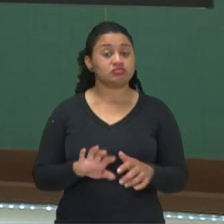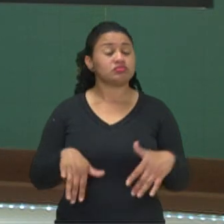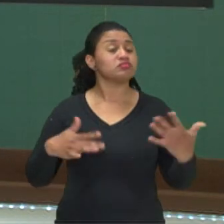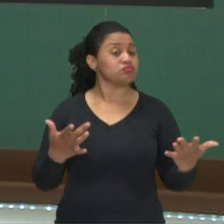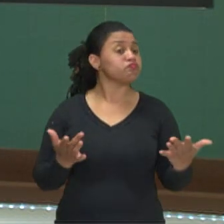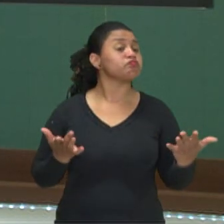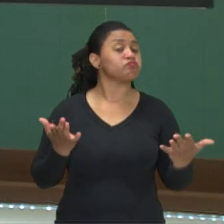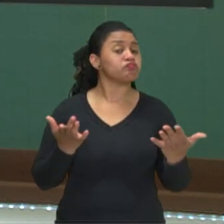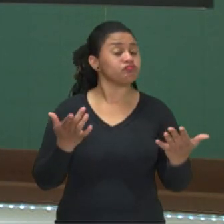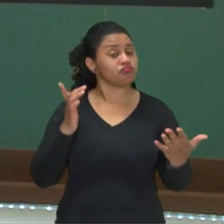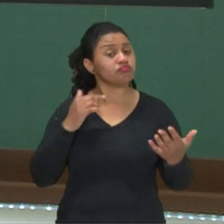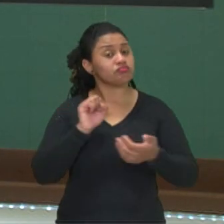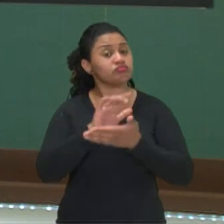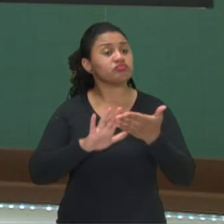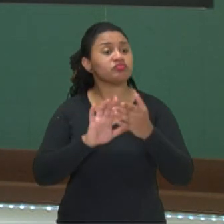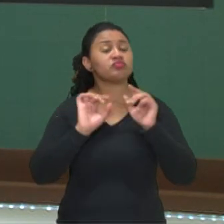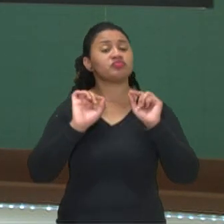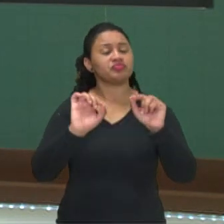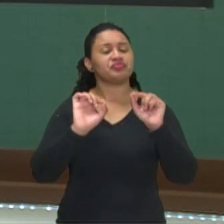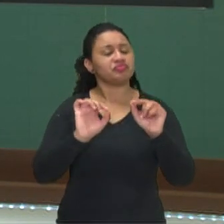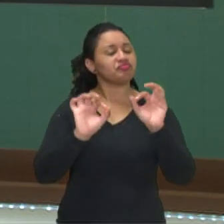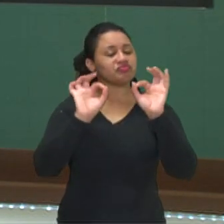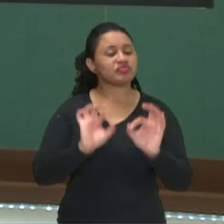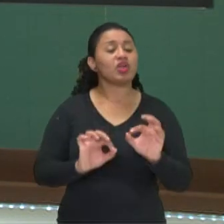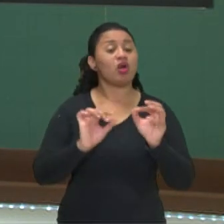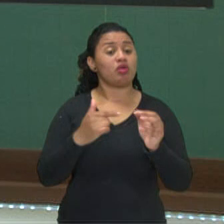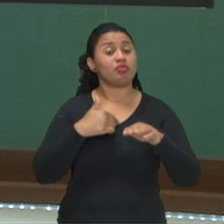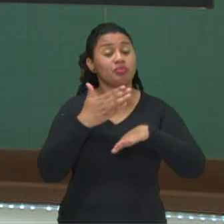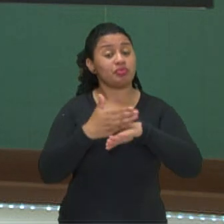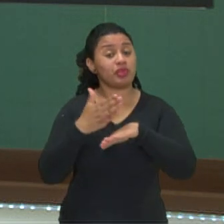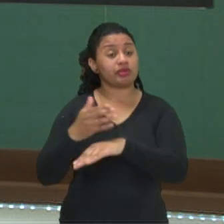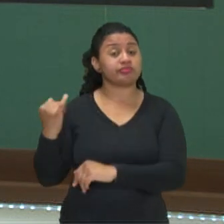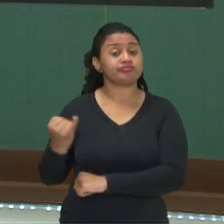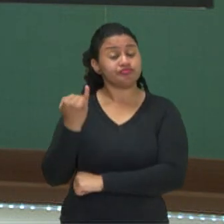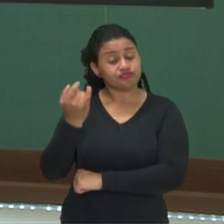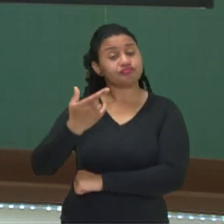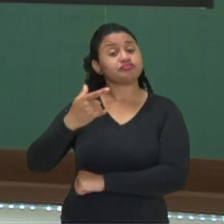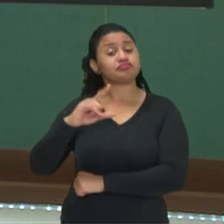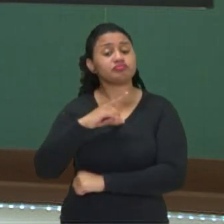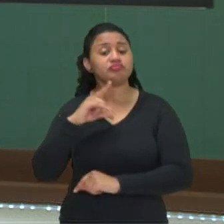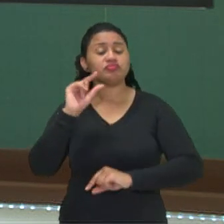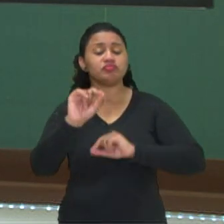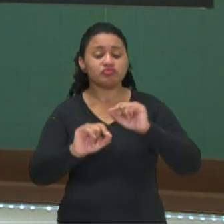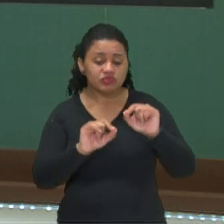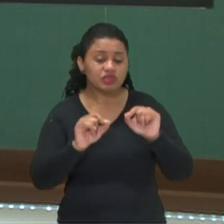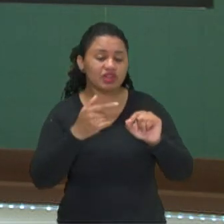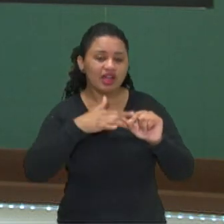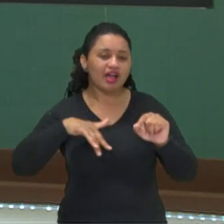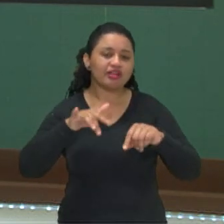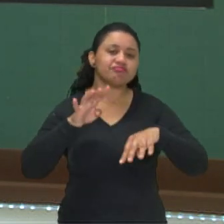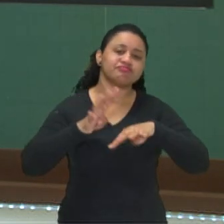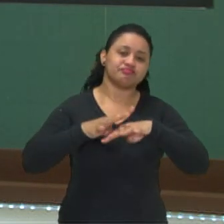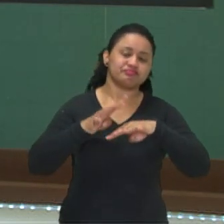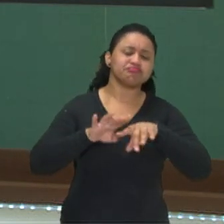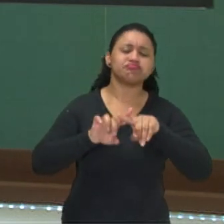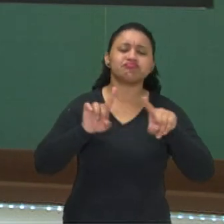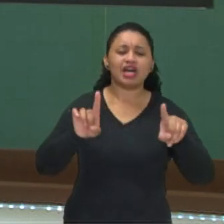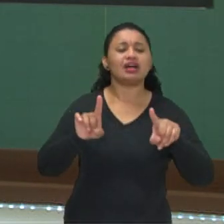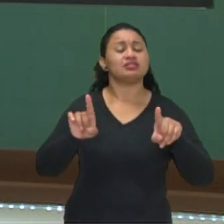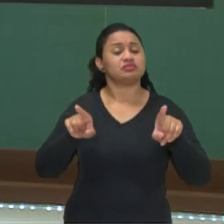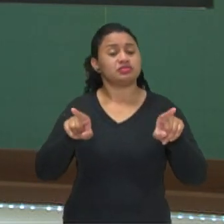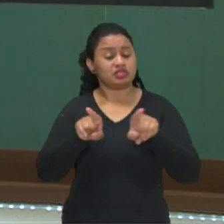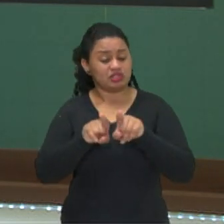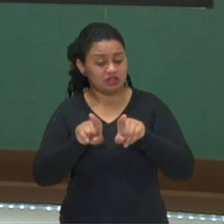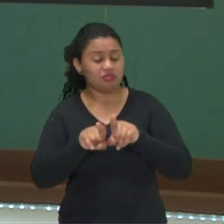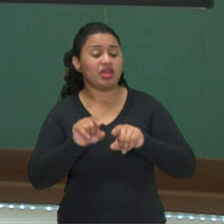Então, pessoal, esta atividade é exatamente um treino muito importante que a gente tem dentro da matemática, mas que não serve para